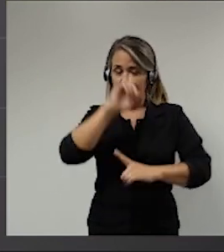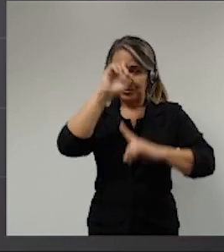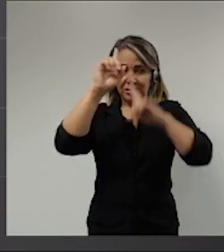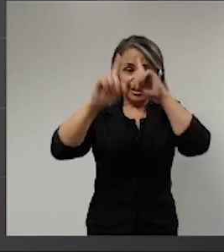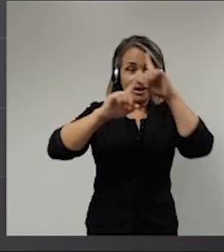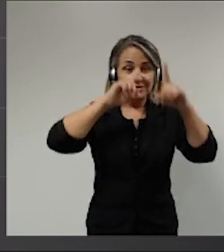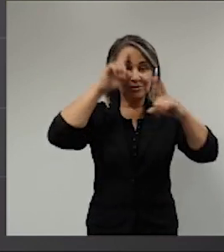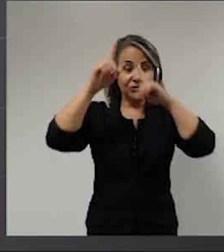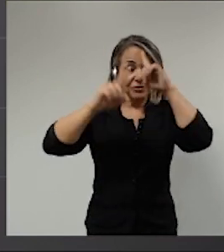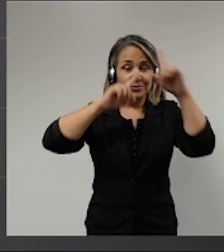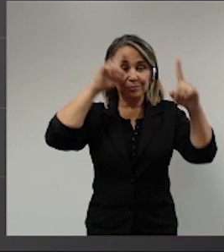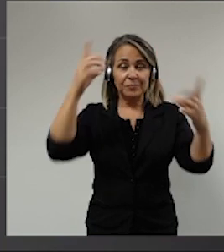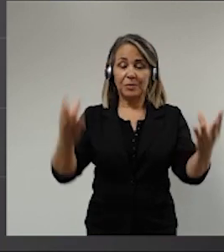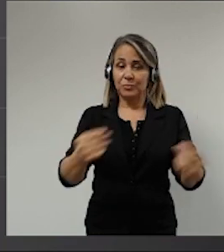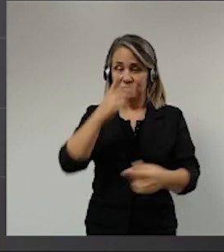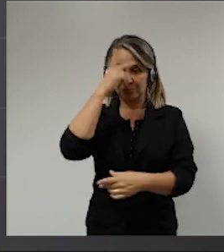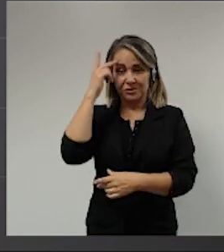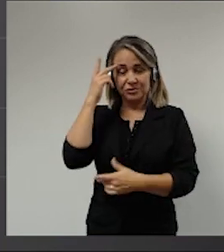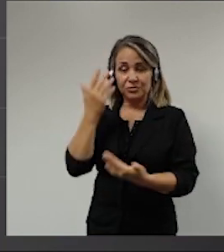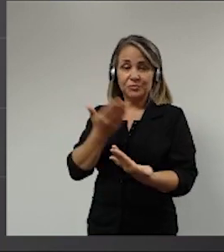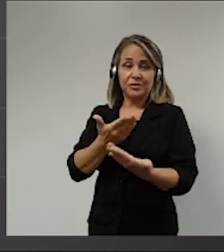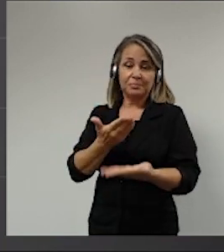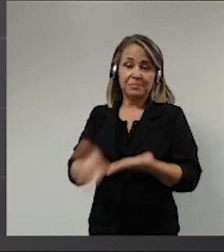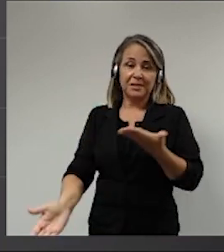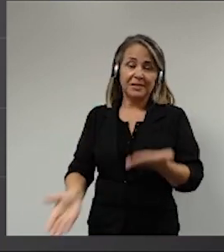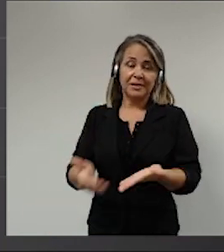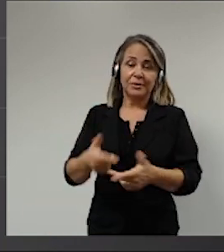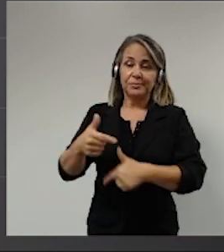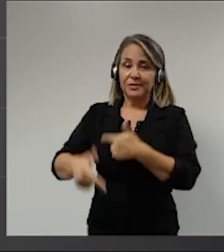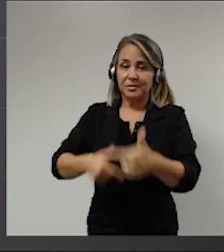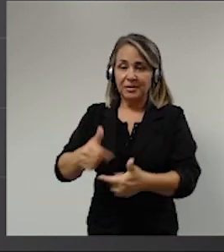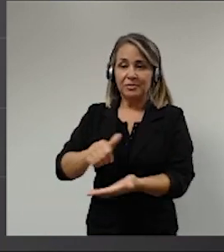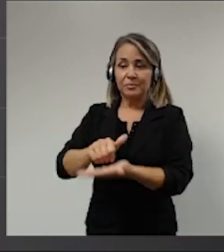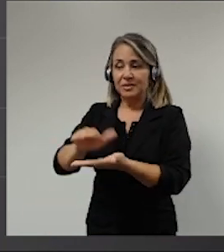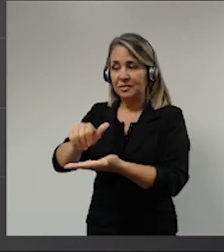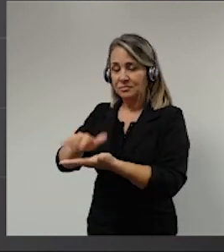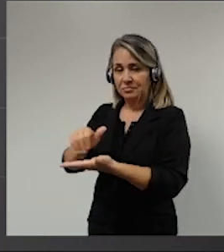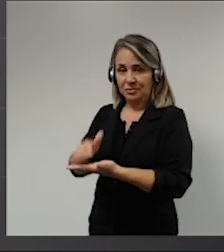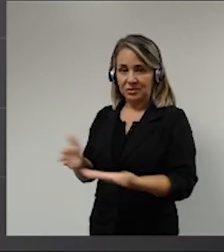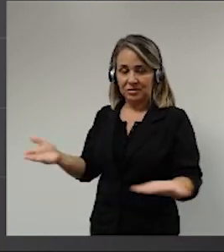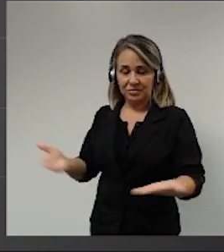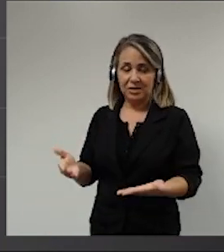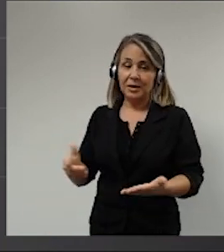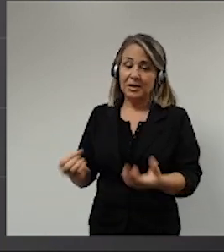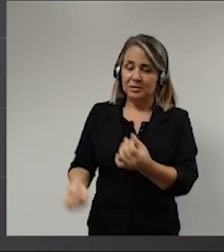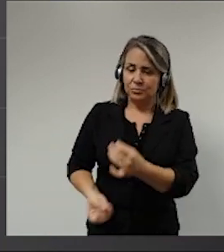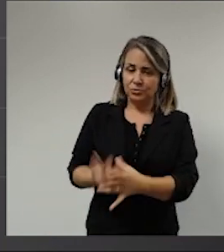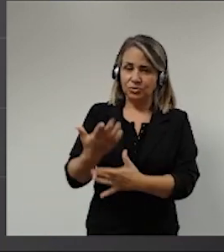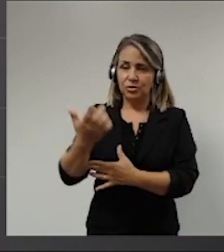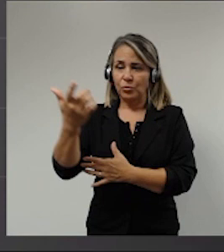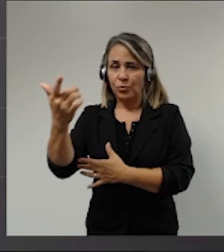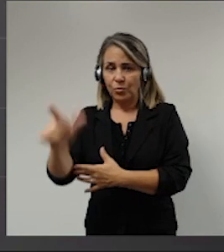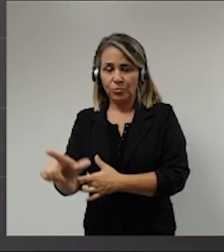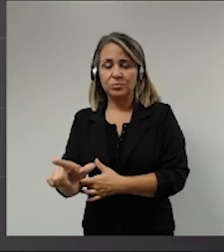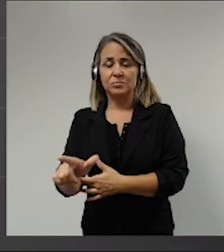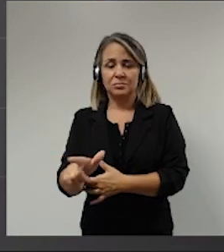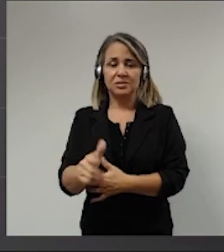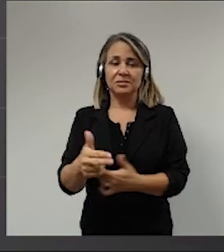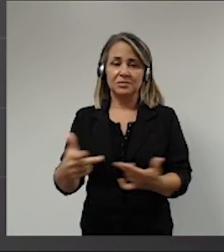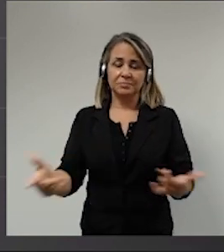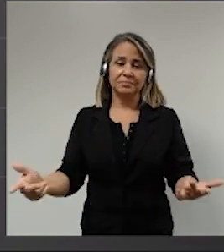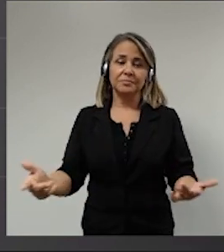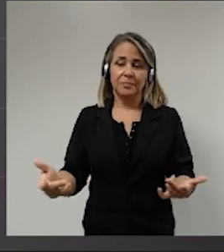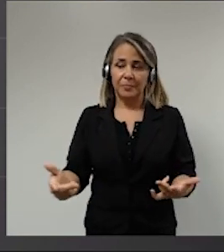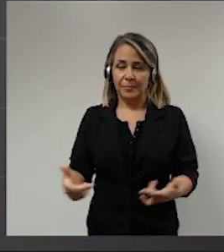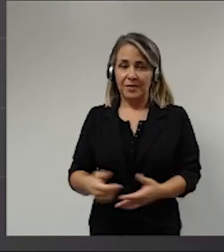gente acabou ficando desempregada durante essa crise, e acredito que surgiram vários depósitos de marcas,